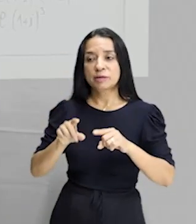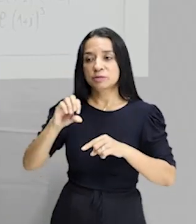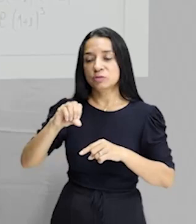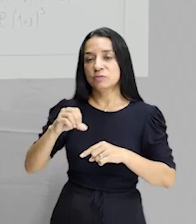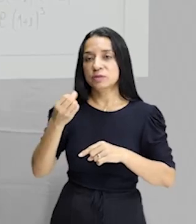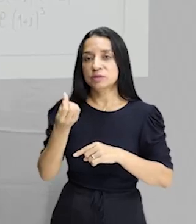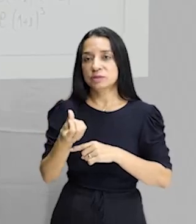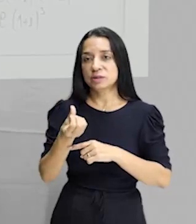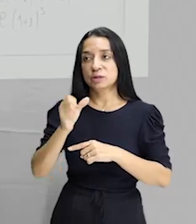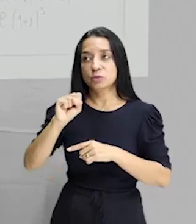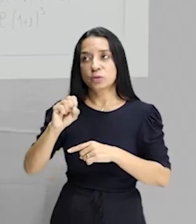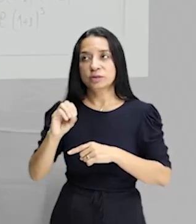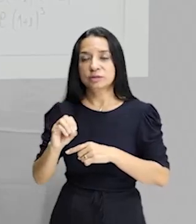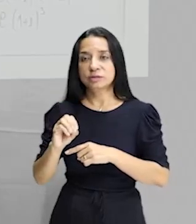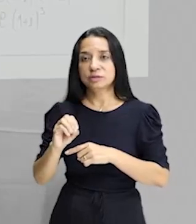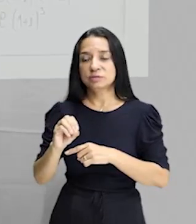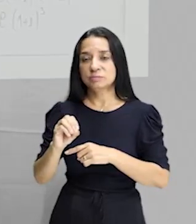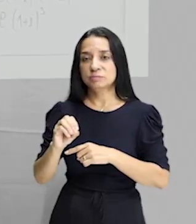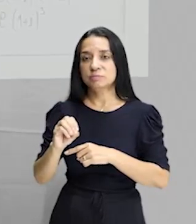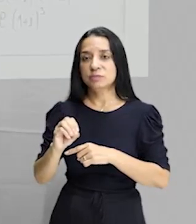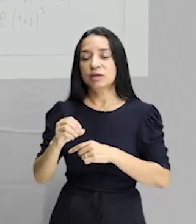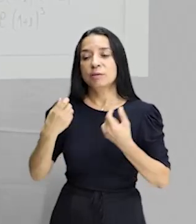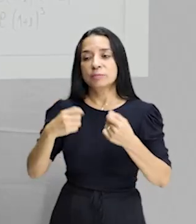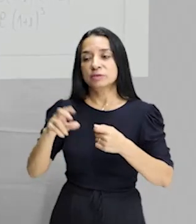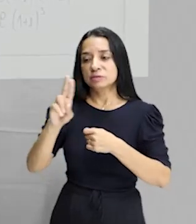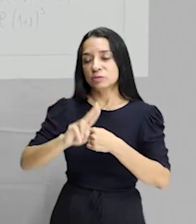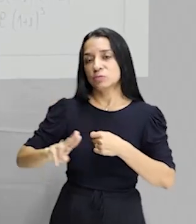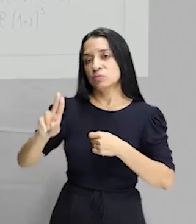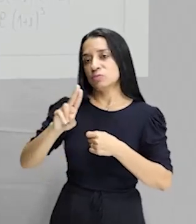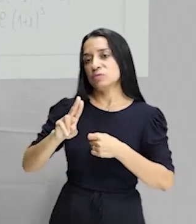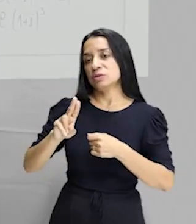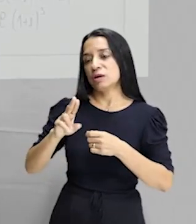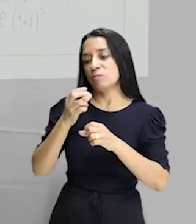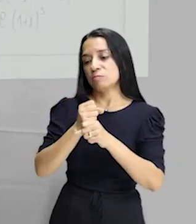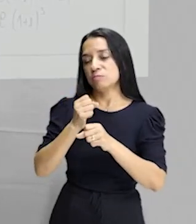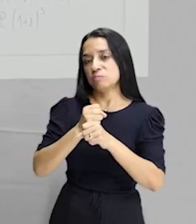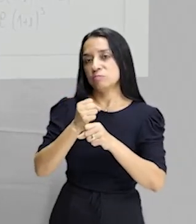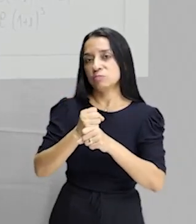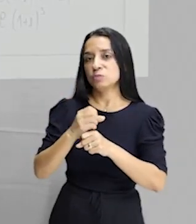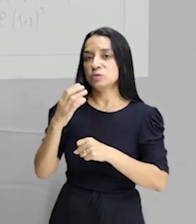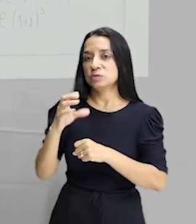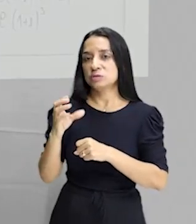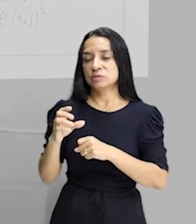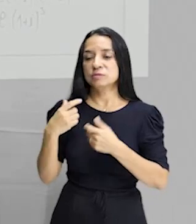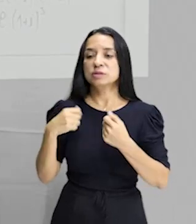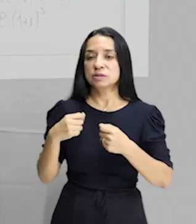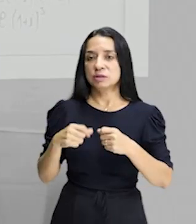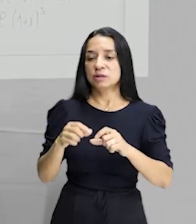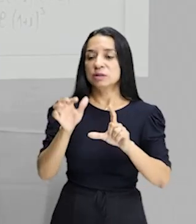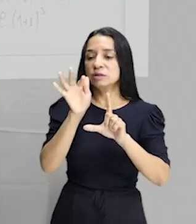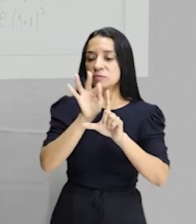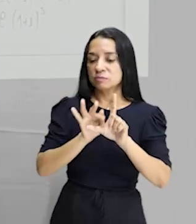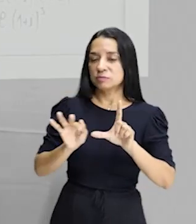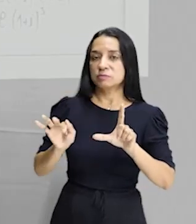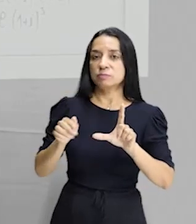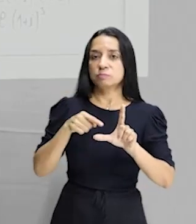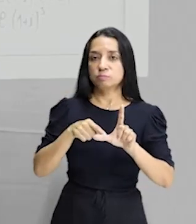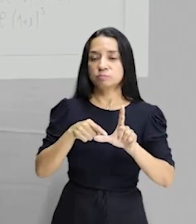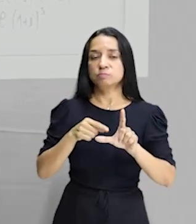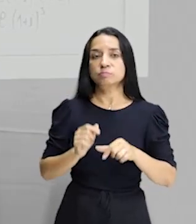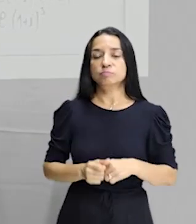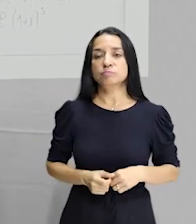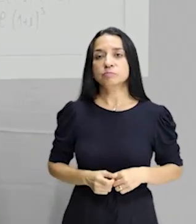vezes e 80 vezes aí você tem que fazer uso uma calculadora uma calculadora científica que tem essa função tá então